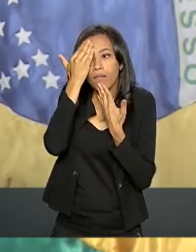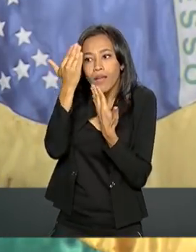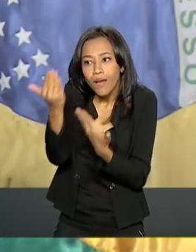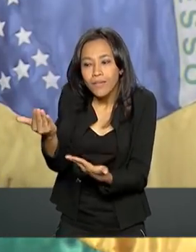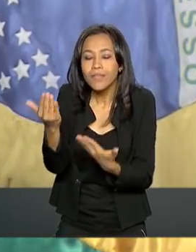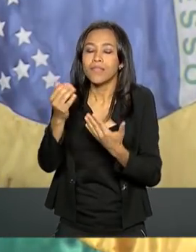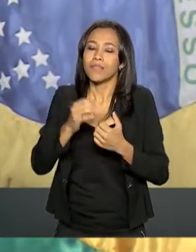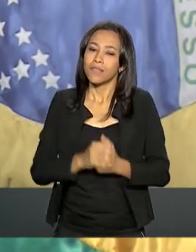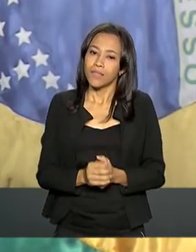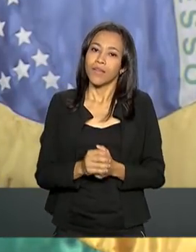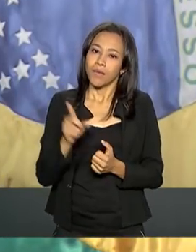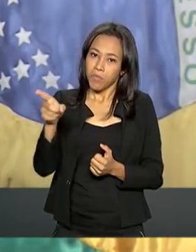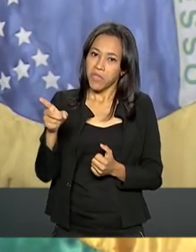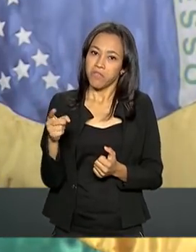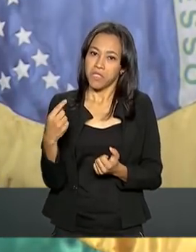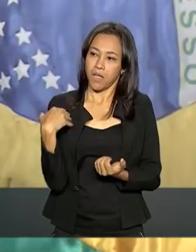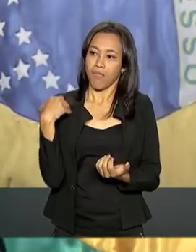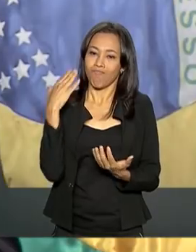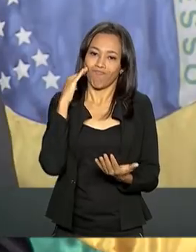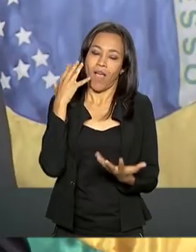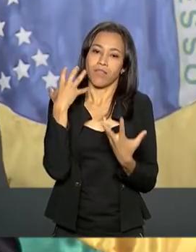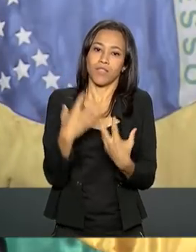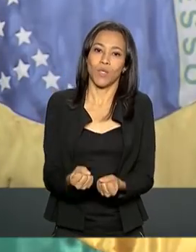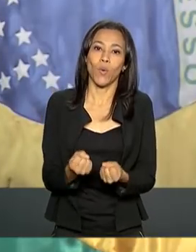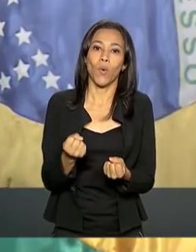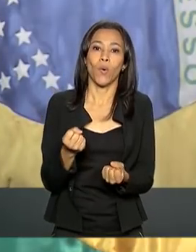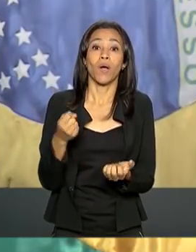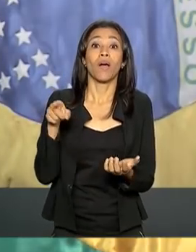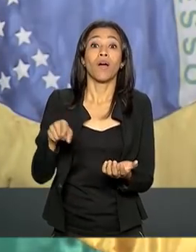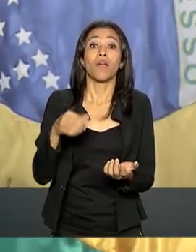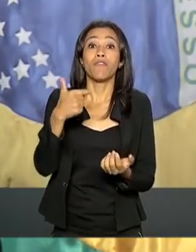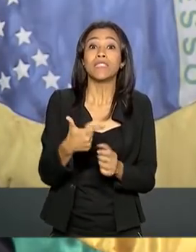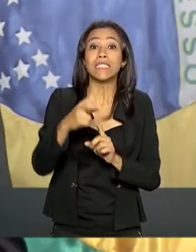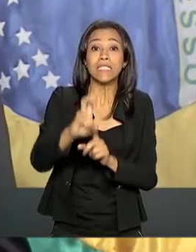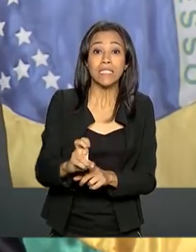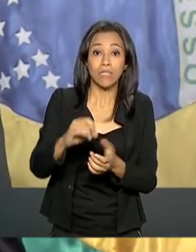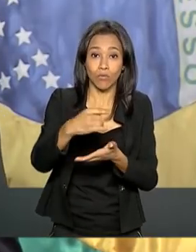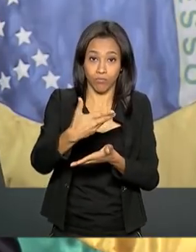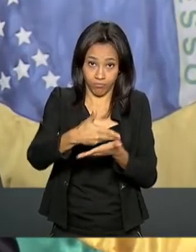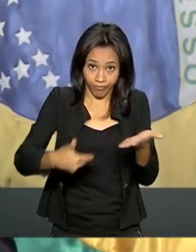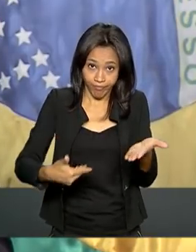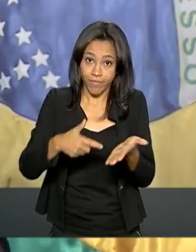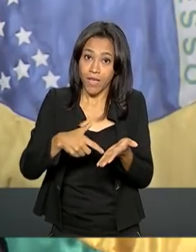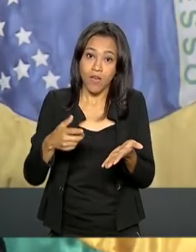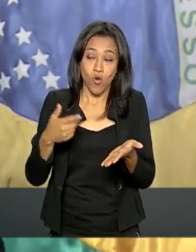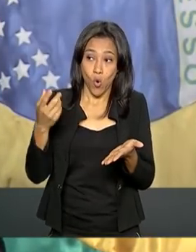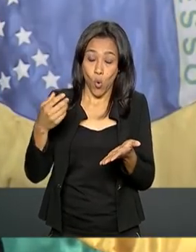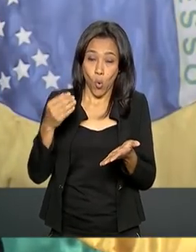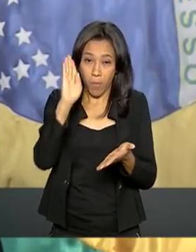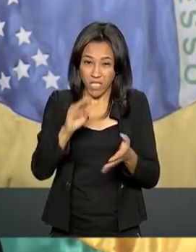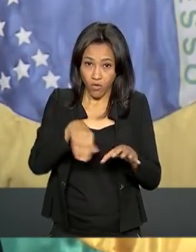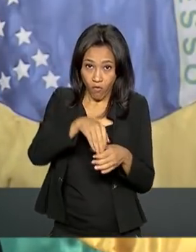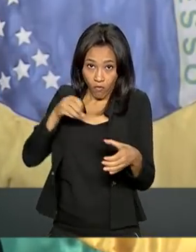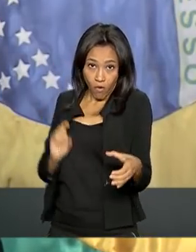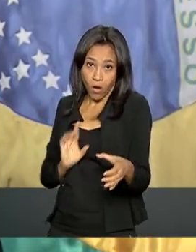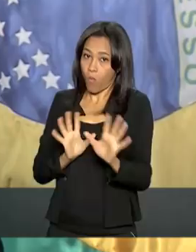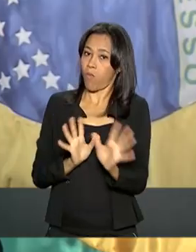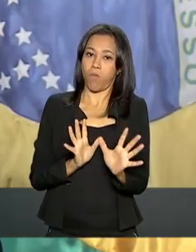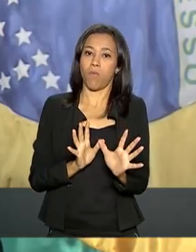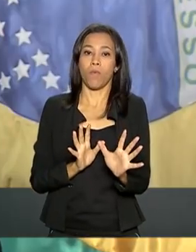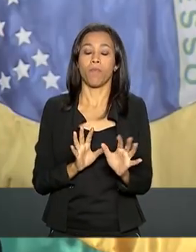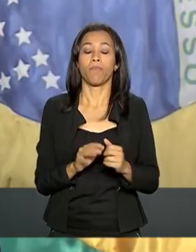ter abraçado a COP25. O Brasil não está fora dela, mas por uma